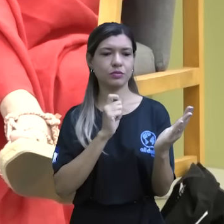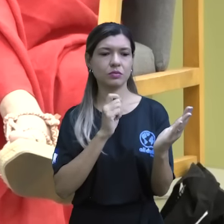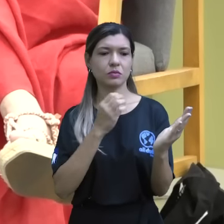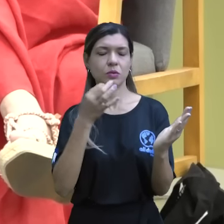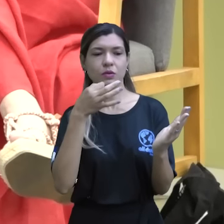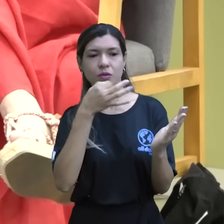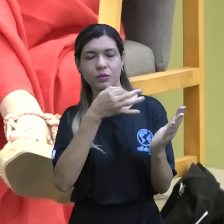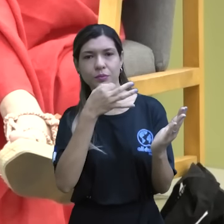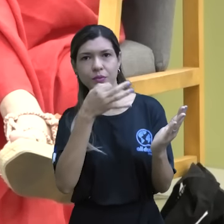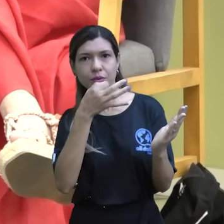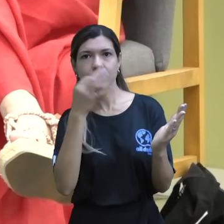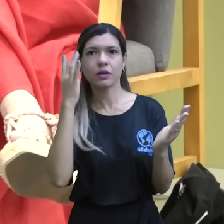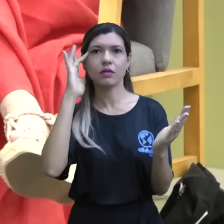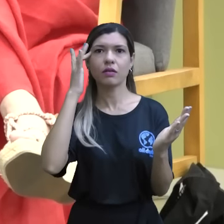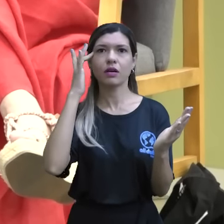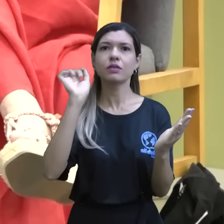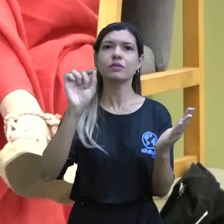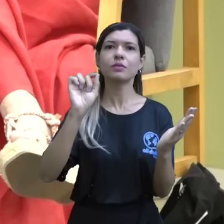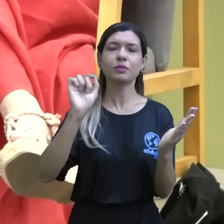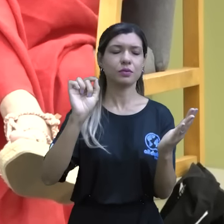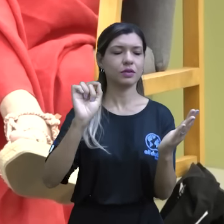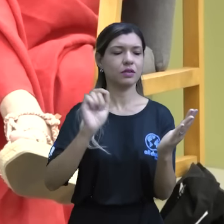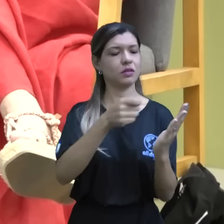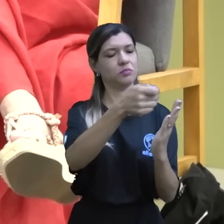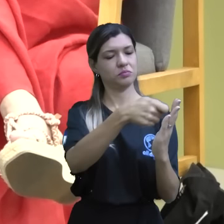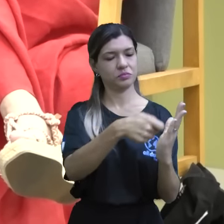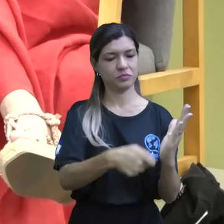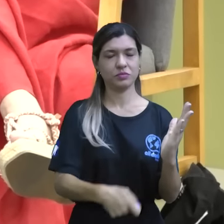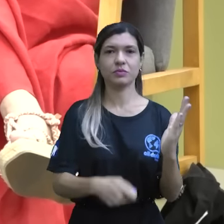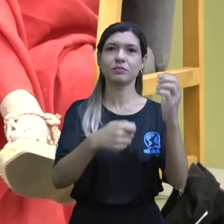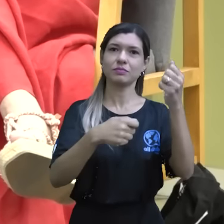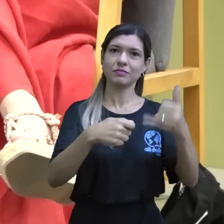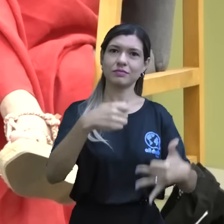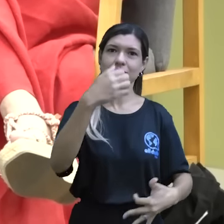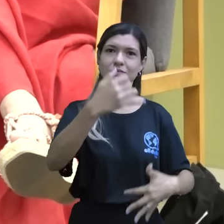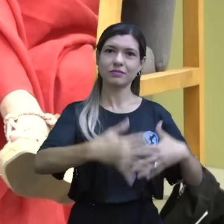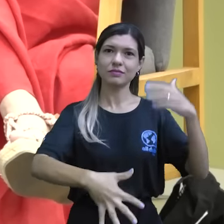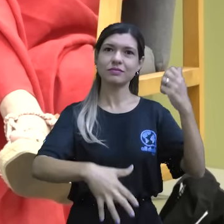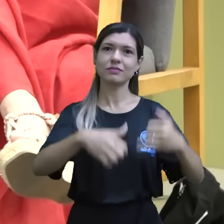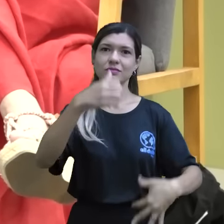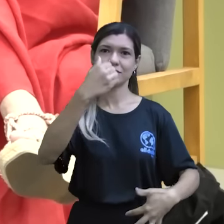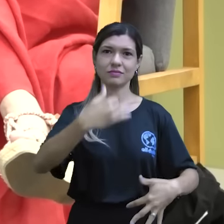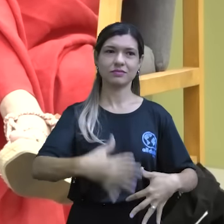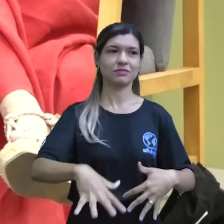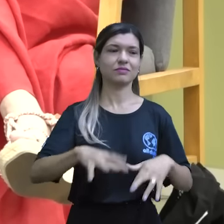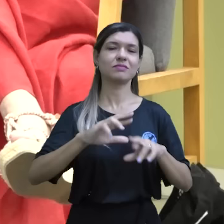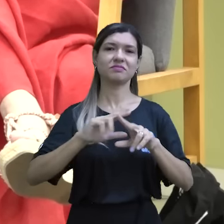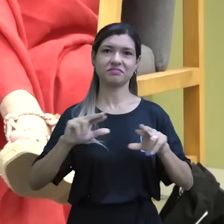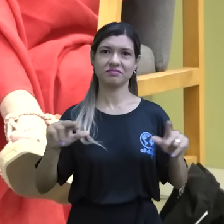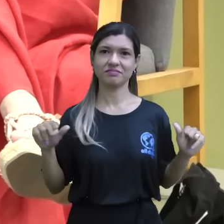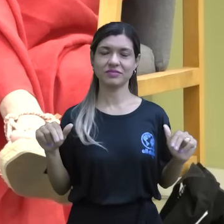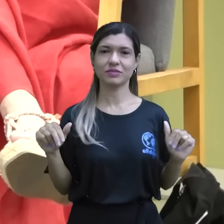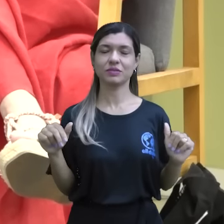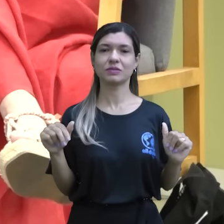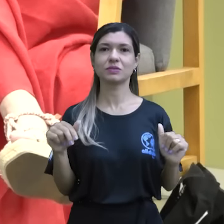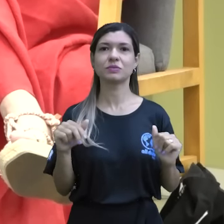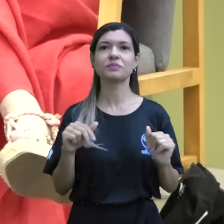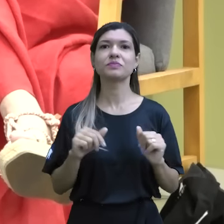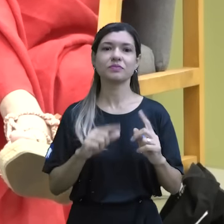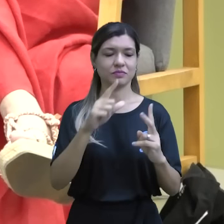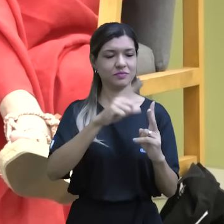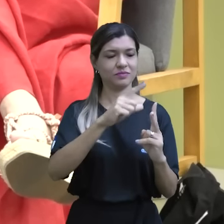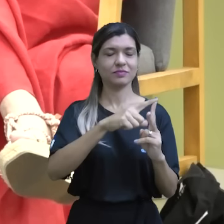né? Todo o trabalho que a Beatriz Rezende vem desenvolvendo. E agora